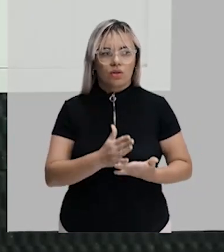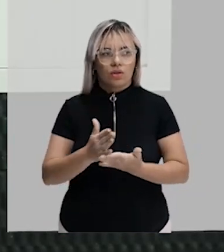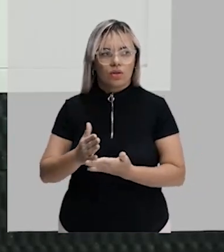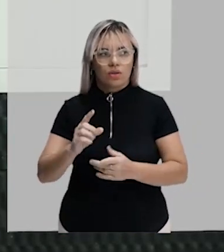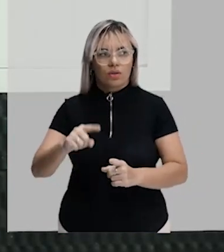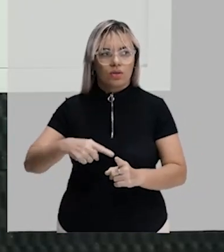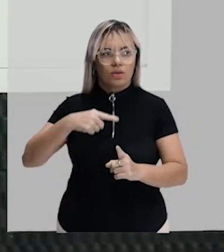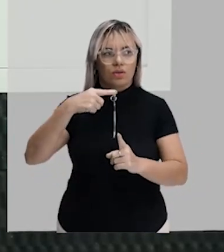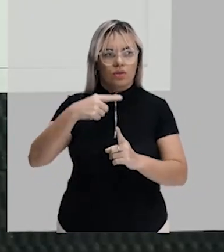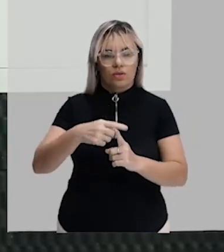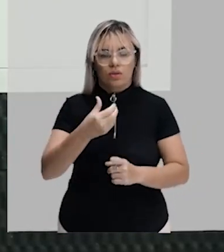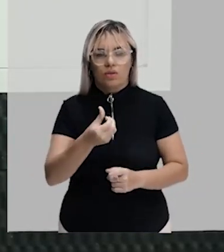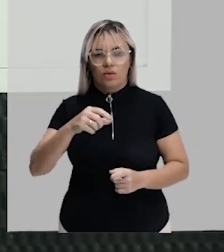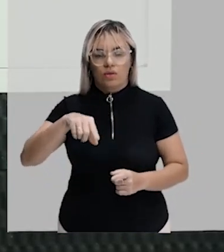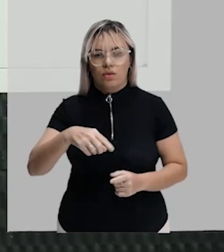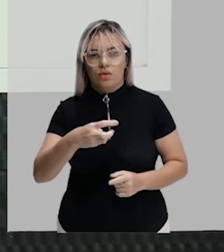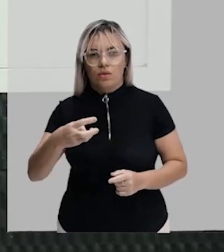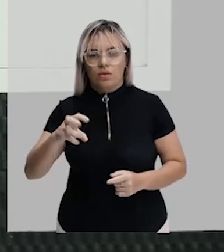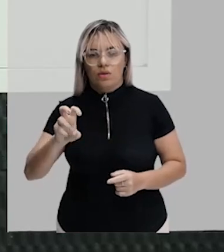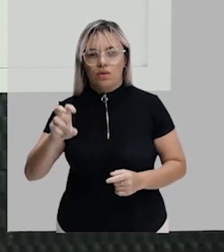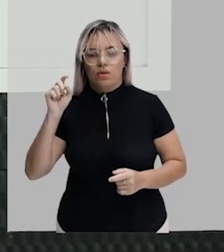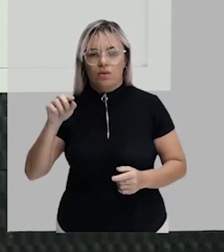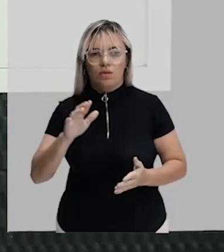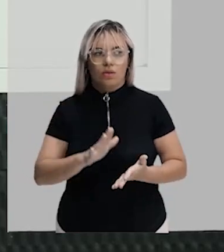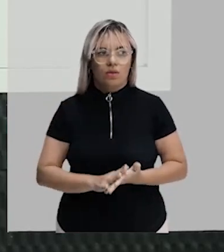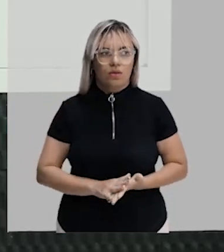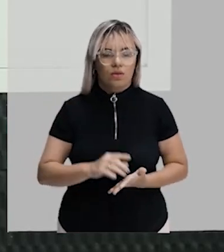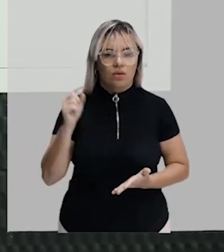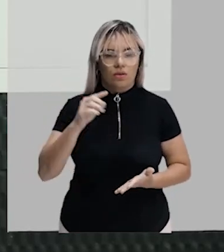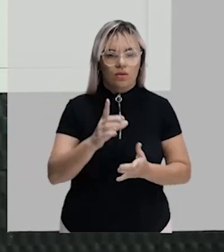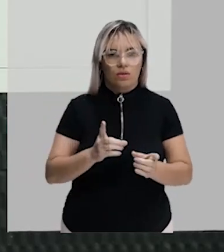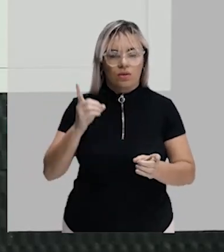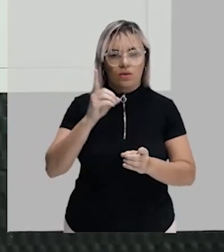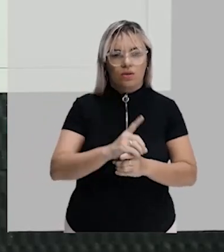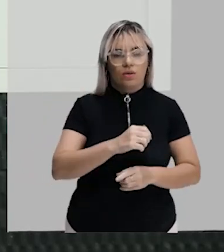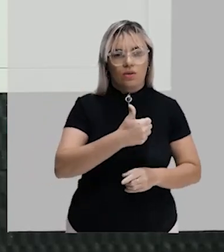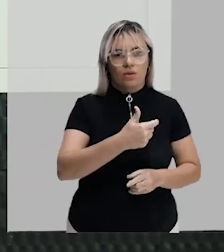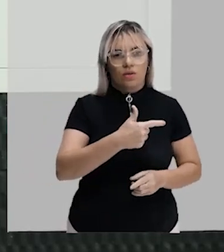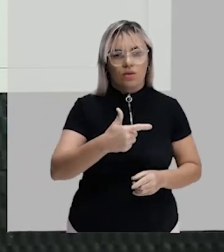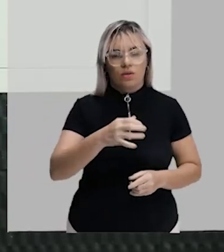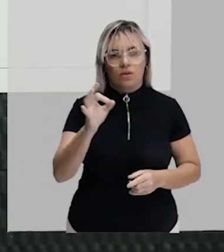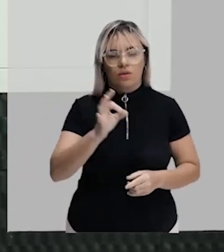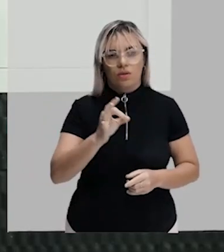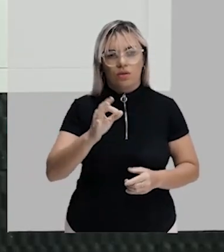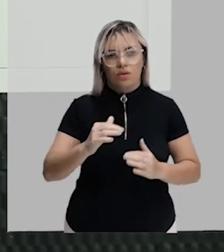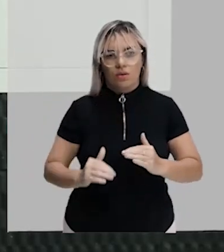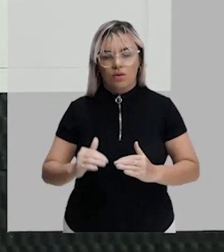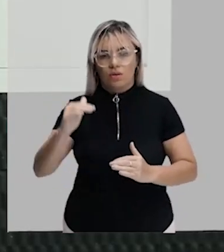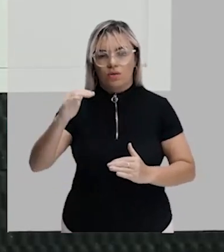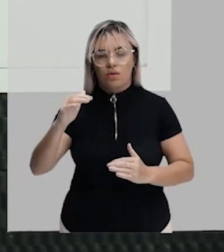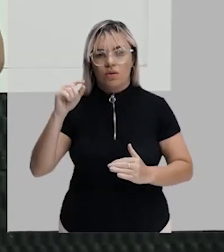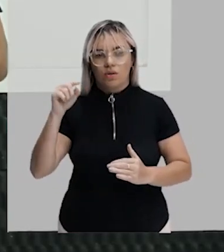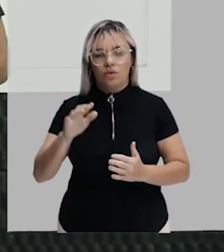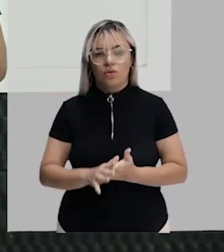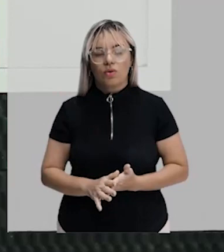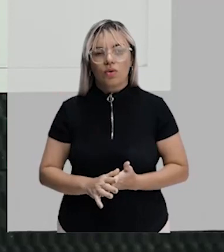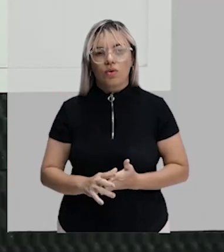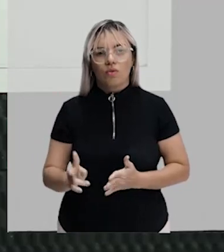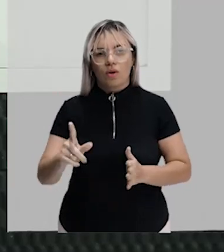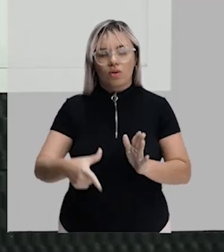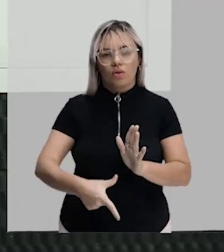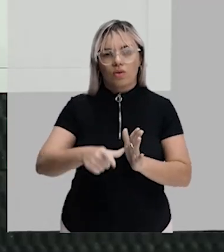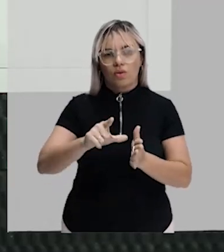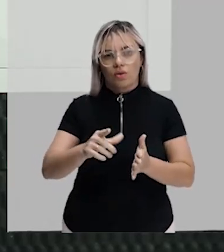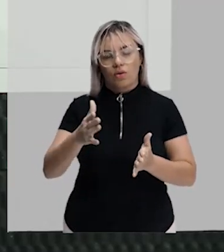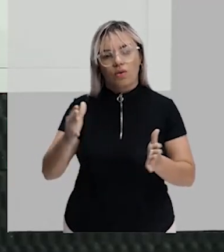com 6,35. Aí você descobre o quanto é o 12% e aumenta no valor original. Mas com